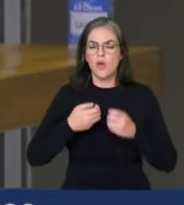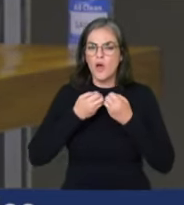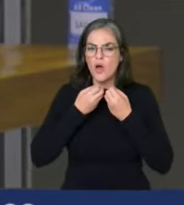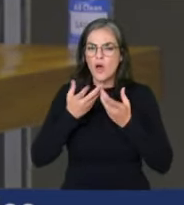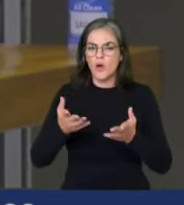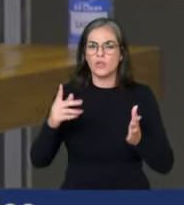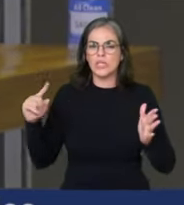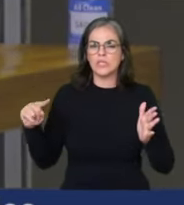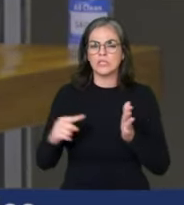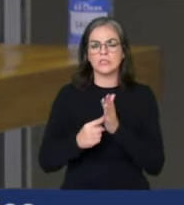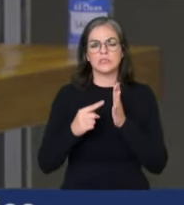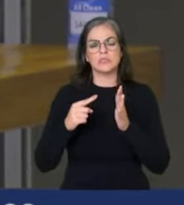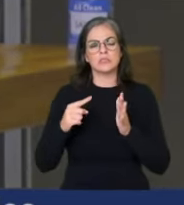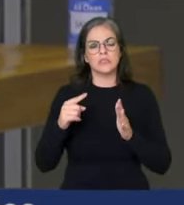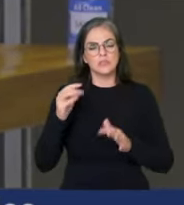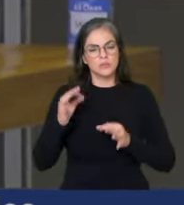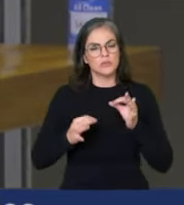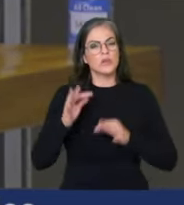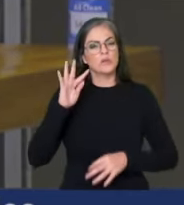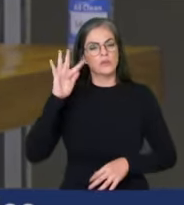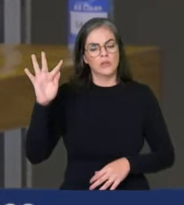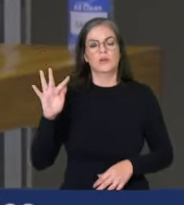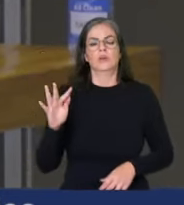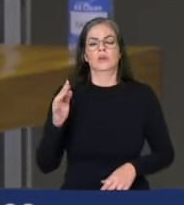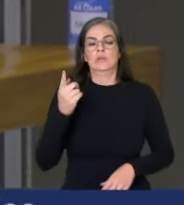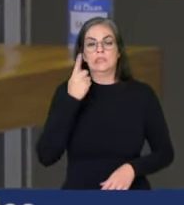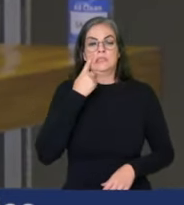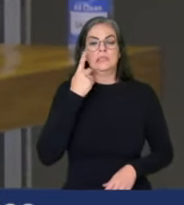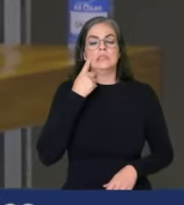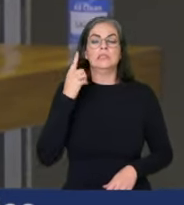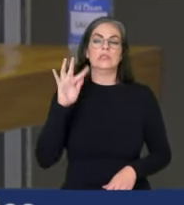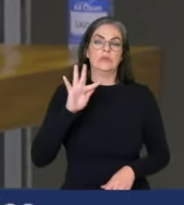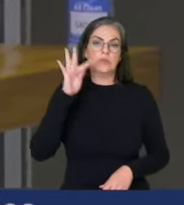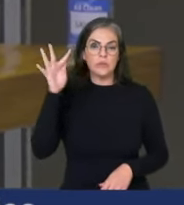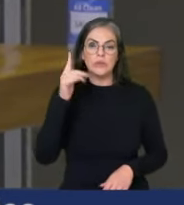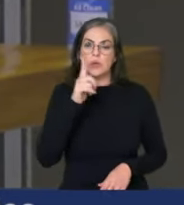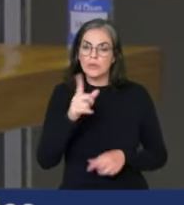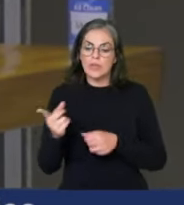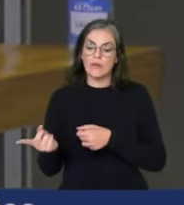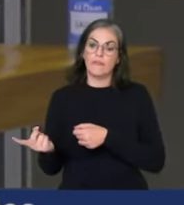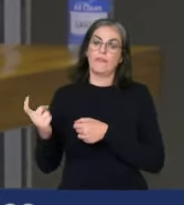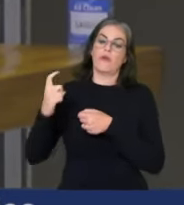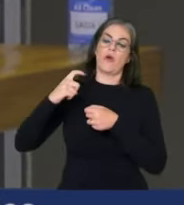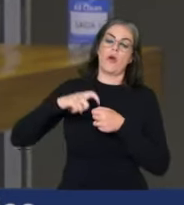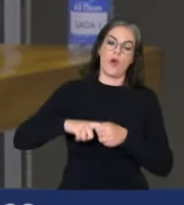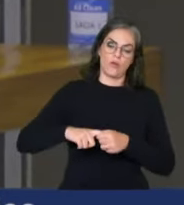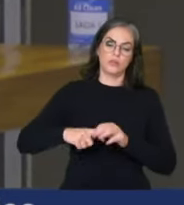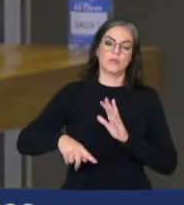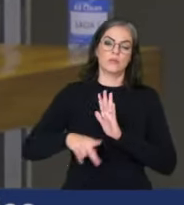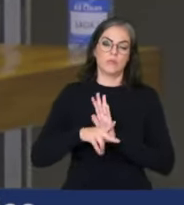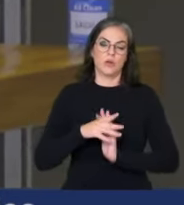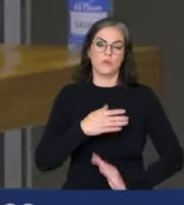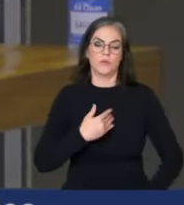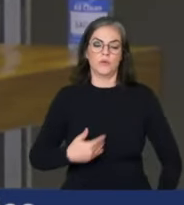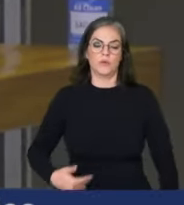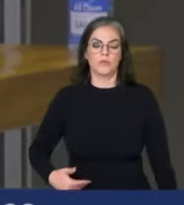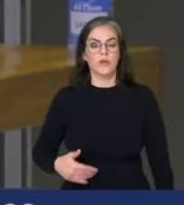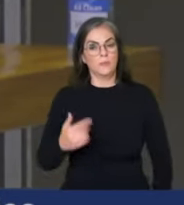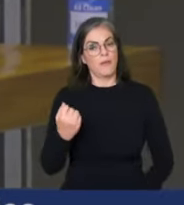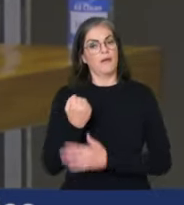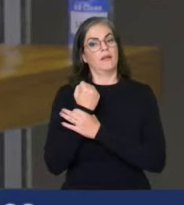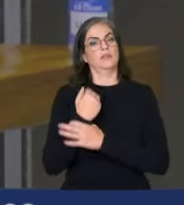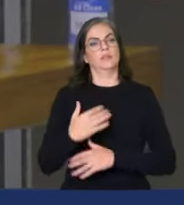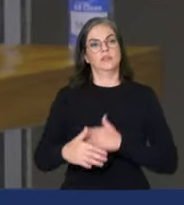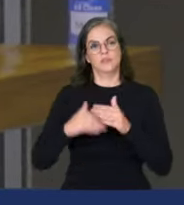governo, nós tenhamos a condição de fazer o caminho contrário e de reestatizar essas empresas que vão garantir o desenvolvimento do país.